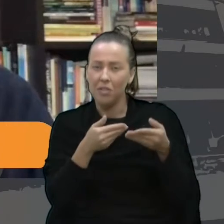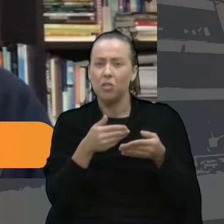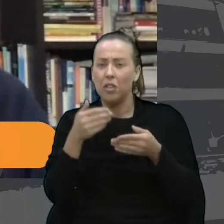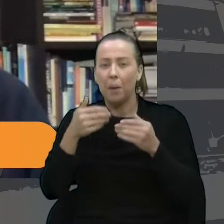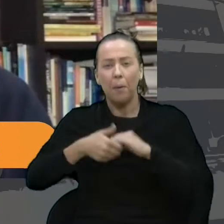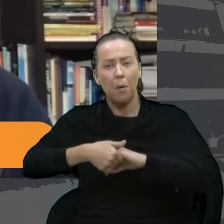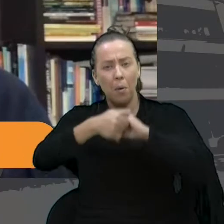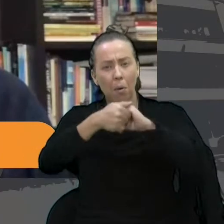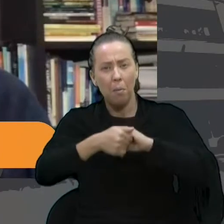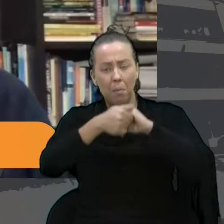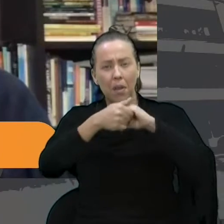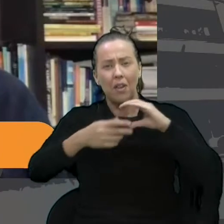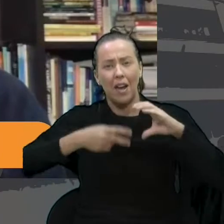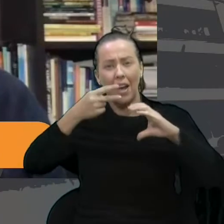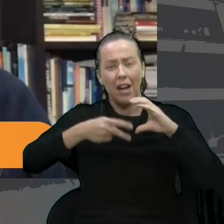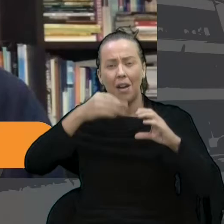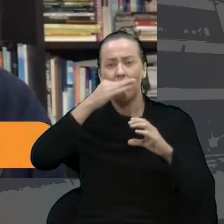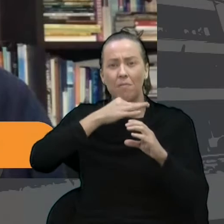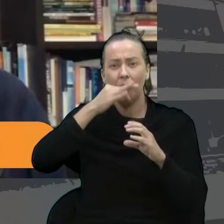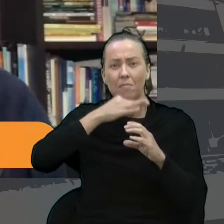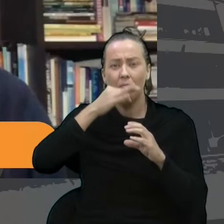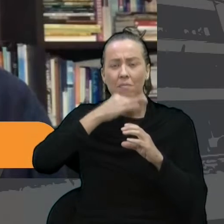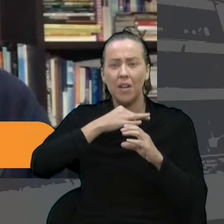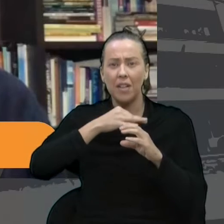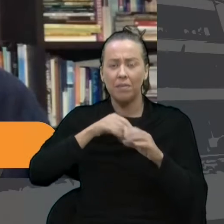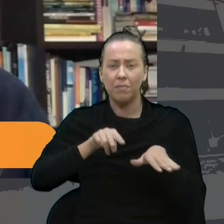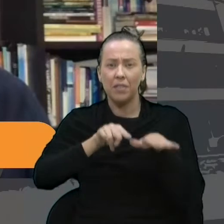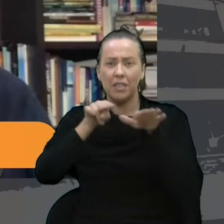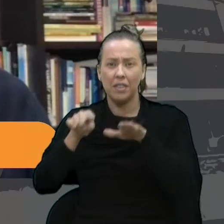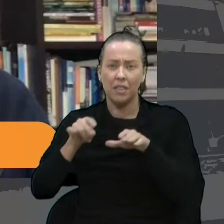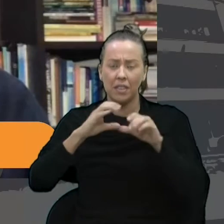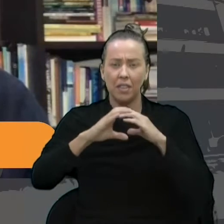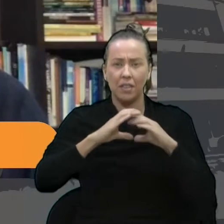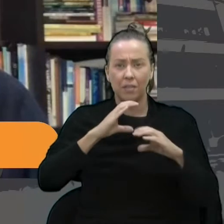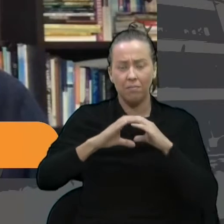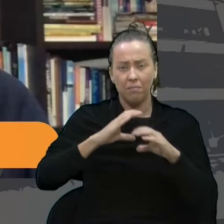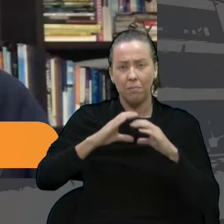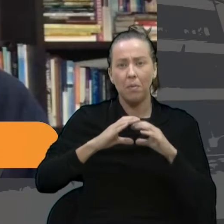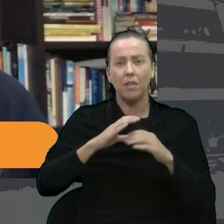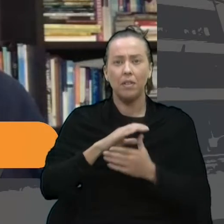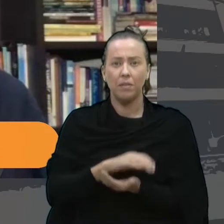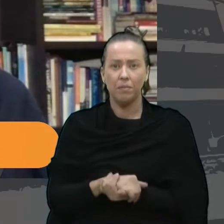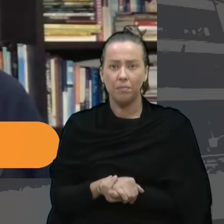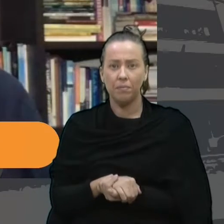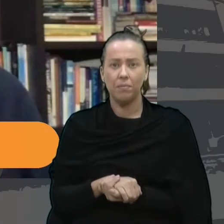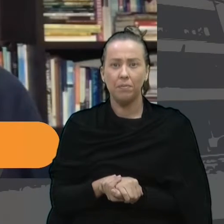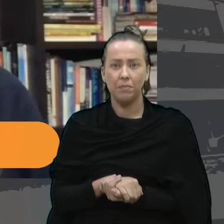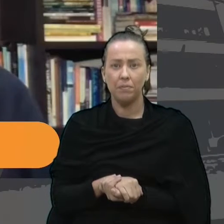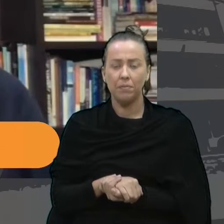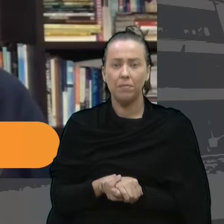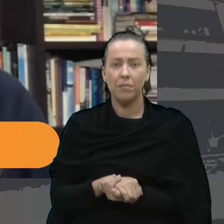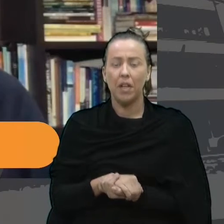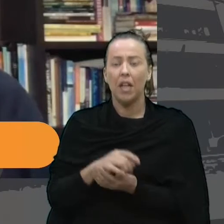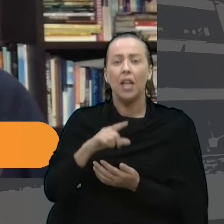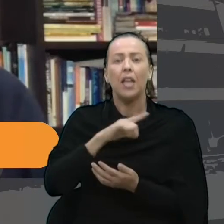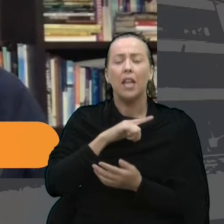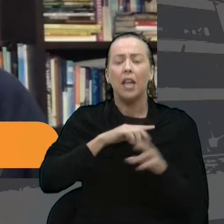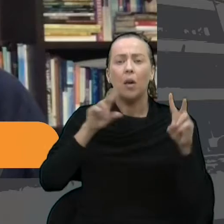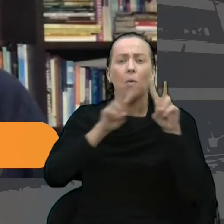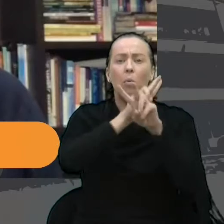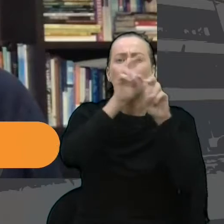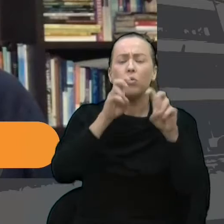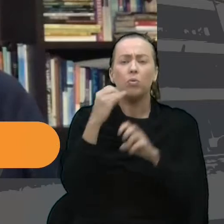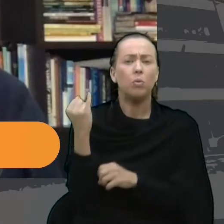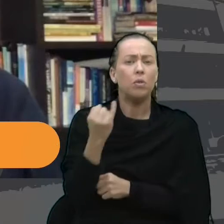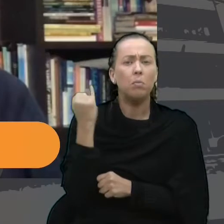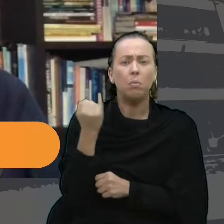de Vereadores de Caxias por essa semana de comunicação, já é a segunda, né, tratando de assuntos tão